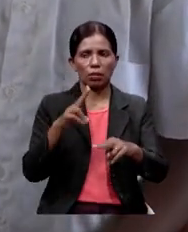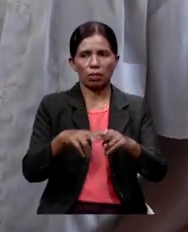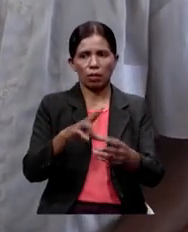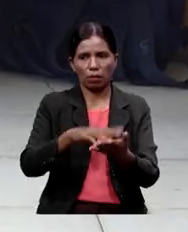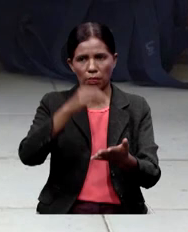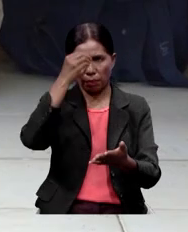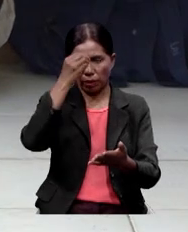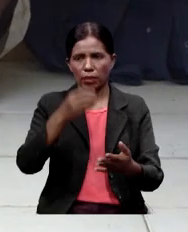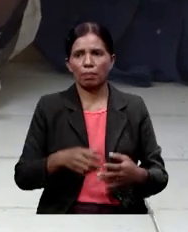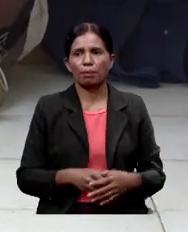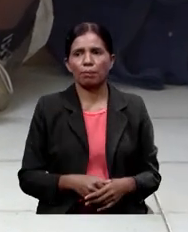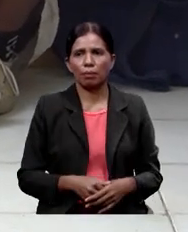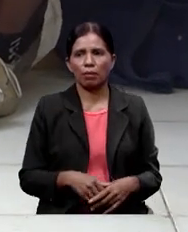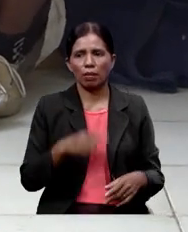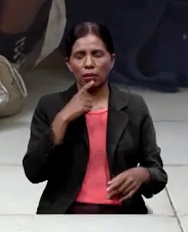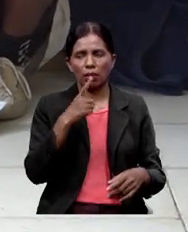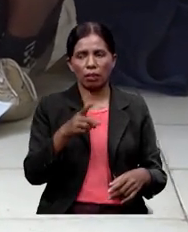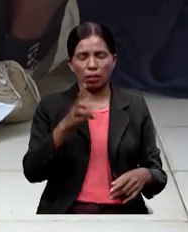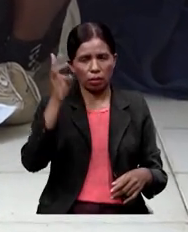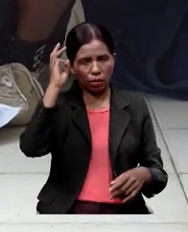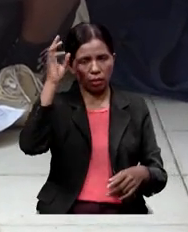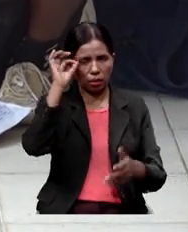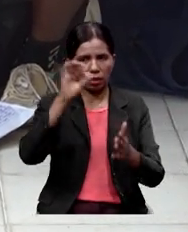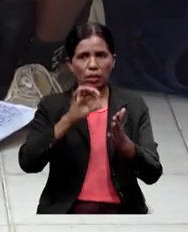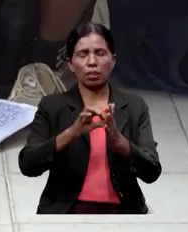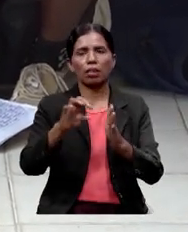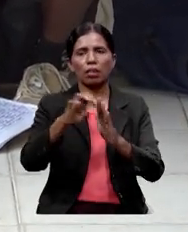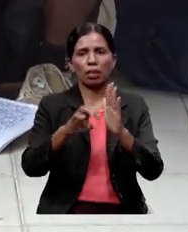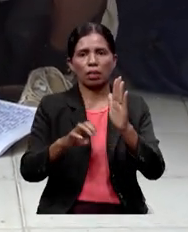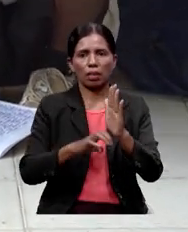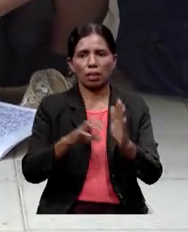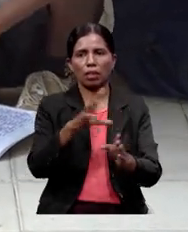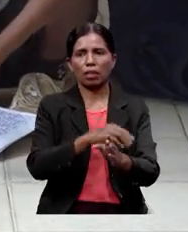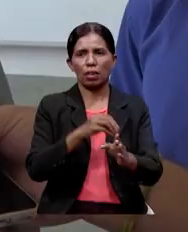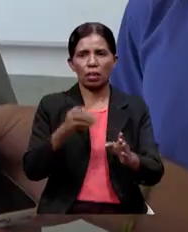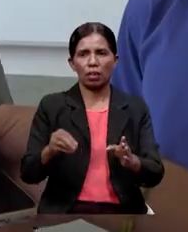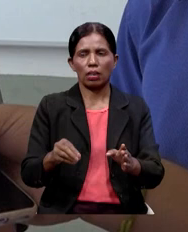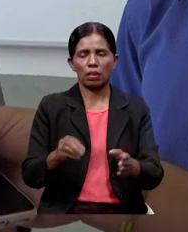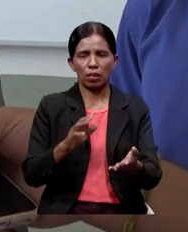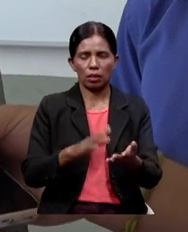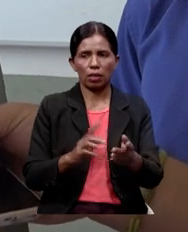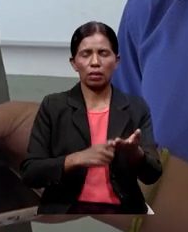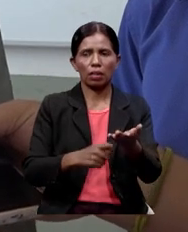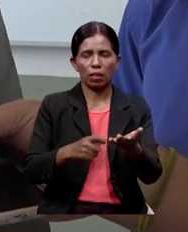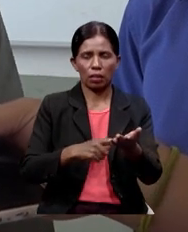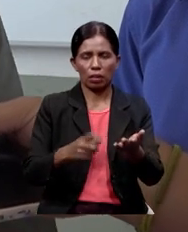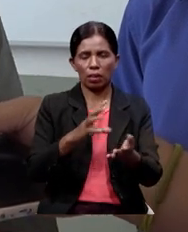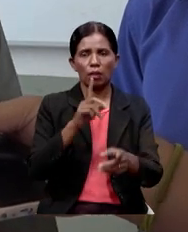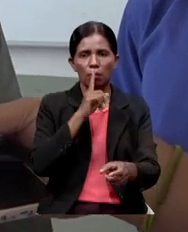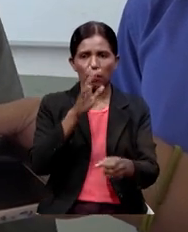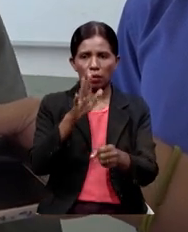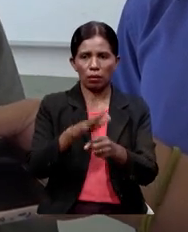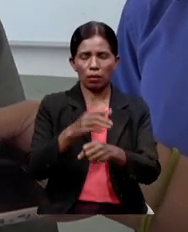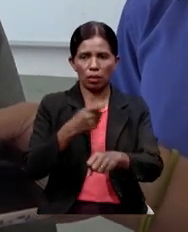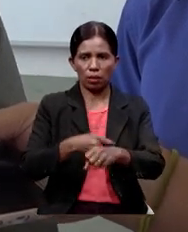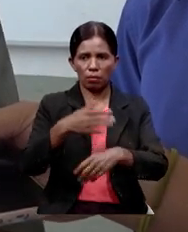aprende. Hatamba preocupação ne secretário estado ensino secundário no ensino técnico vocacional promete e a